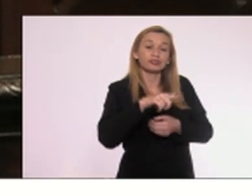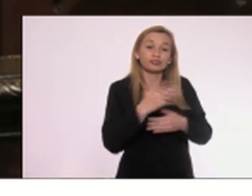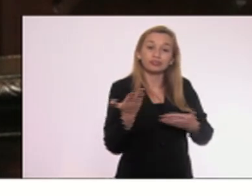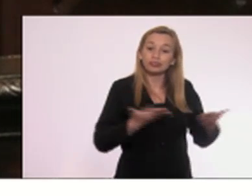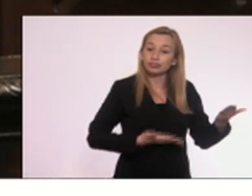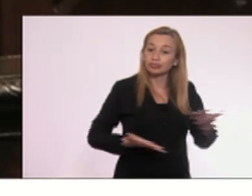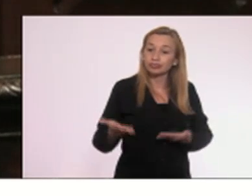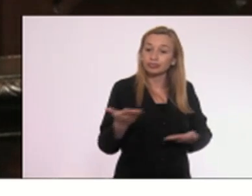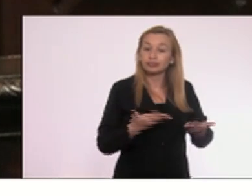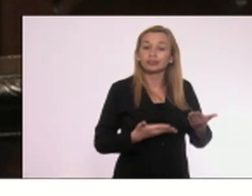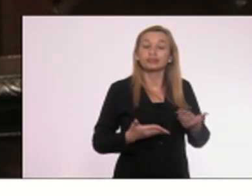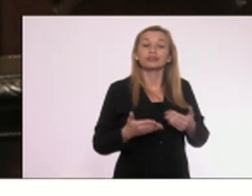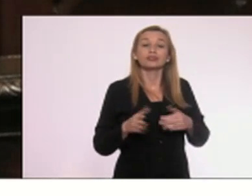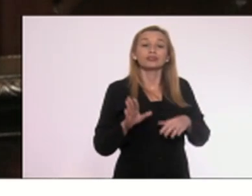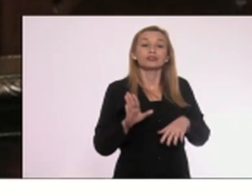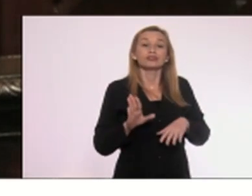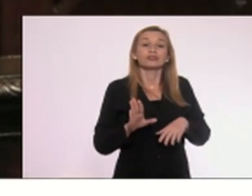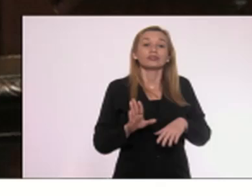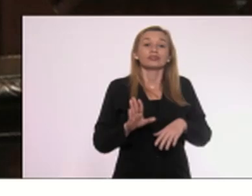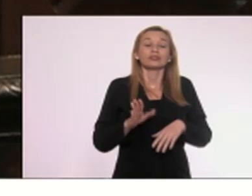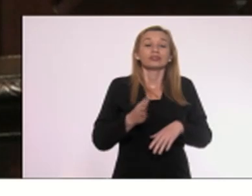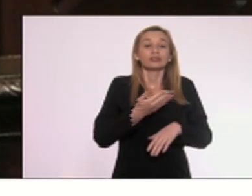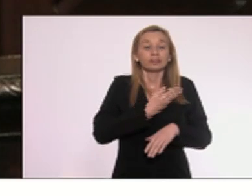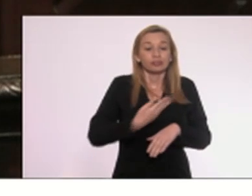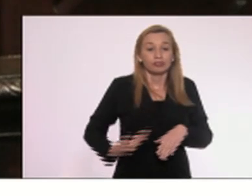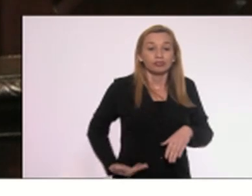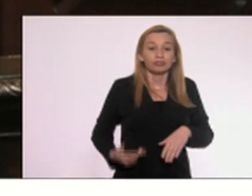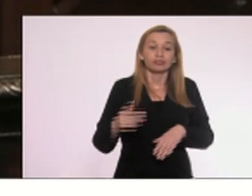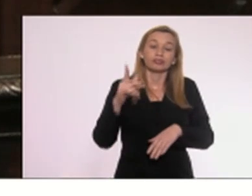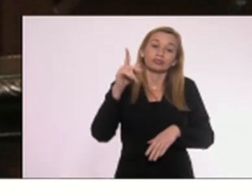do governo Crivella.